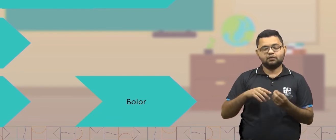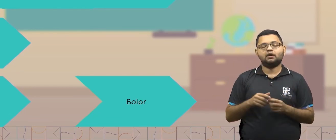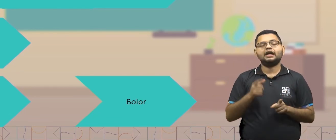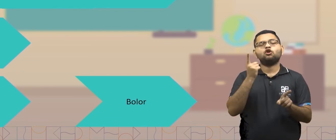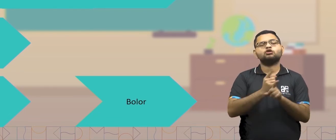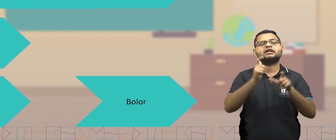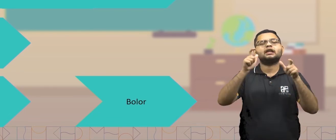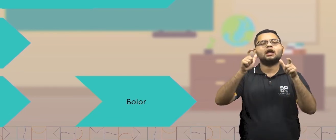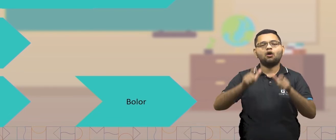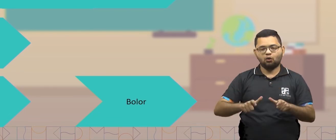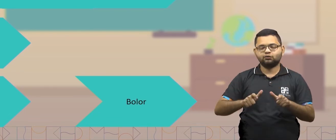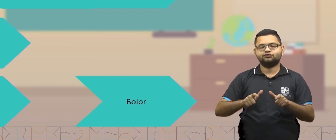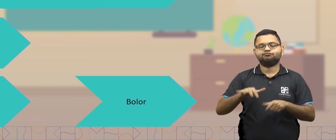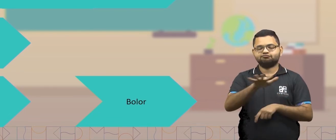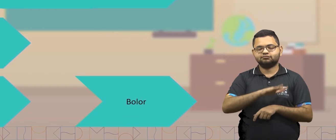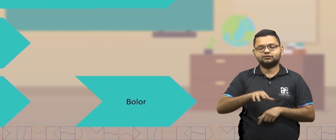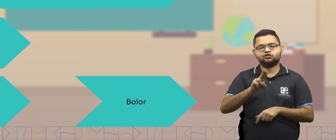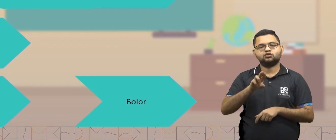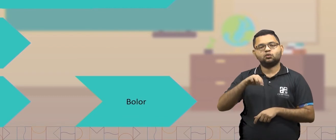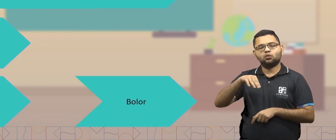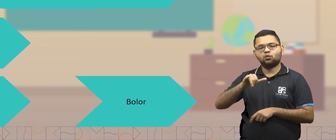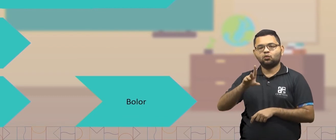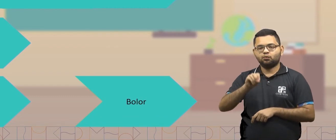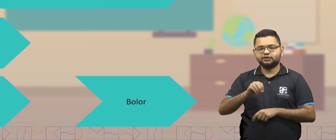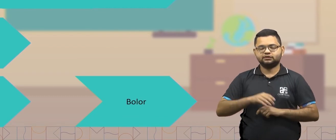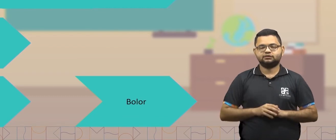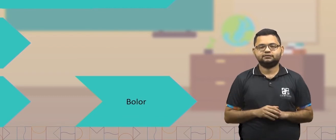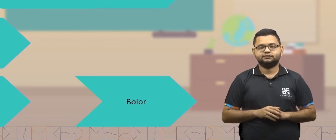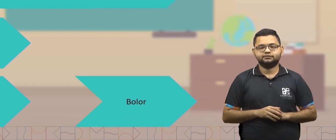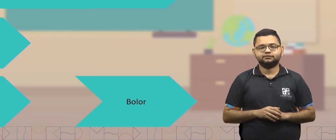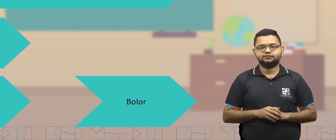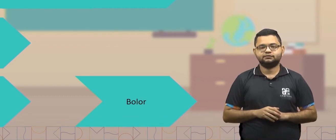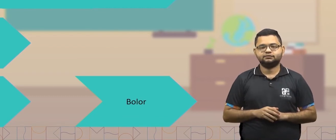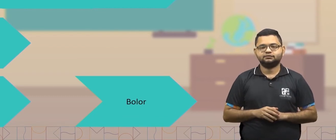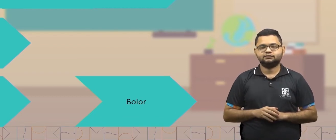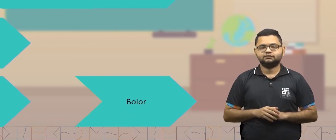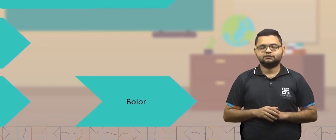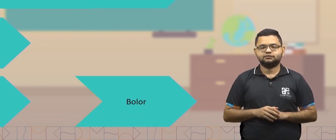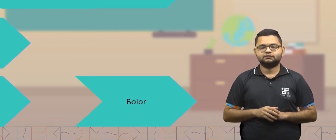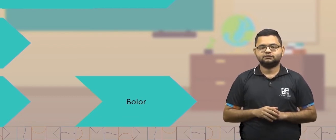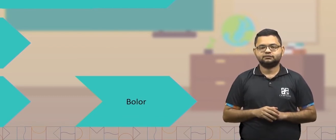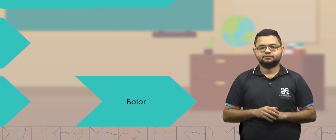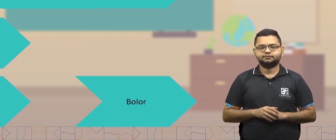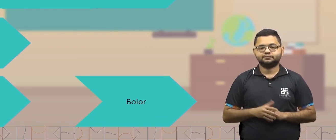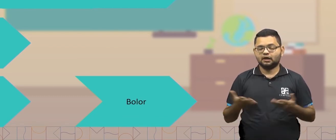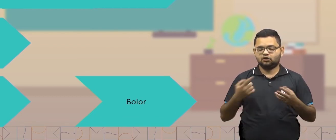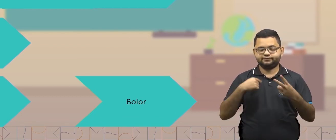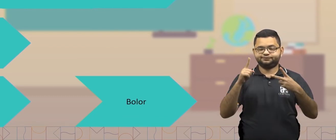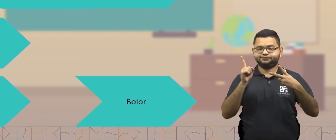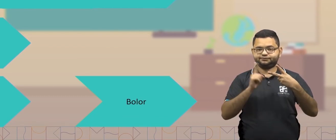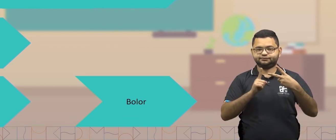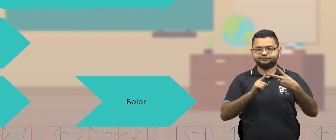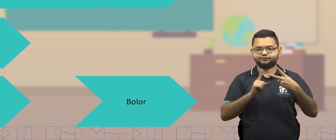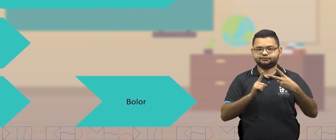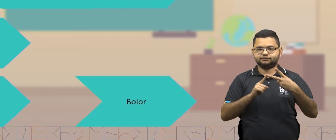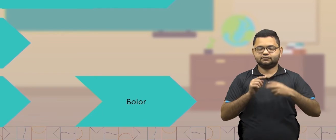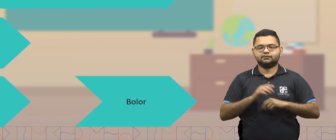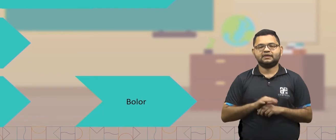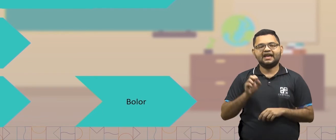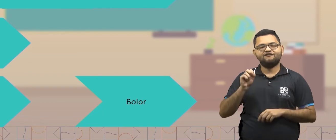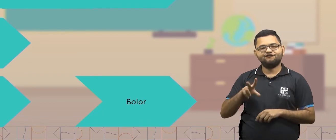principalmente em ambientes úmido. Agora, temos que completar vírus unicelular. Então,